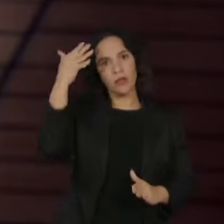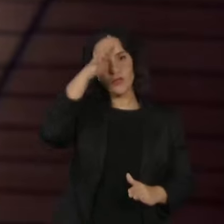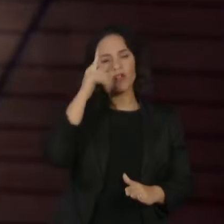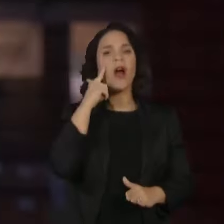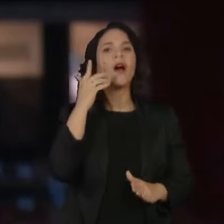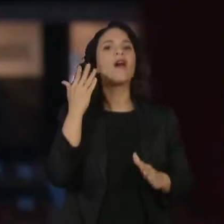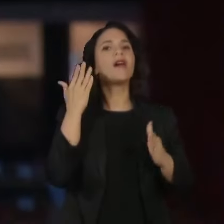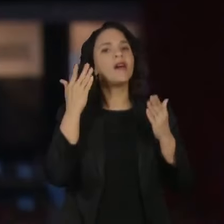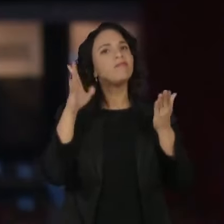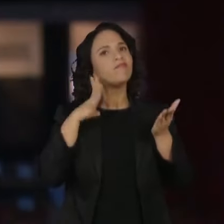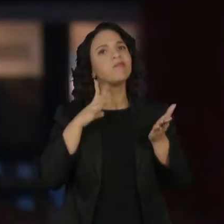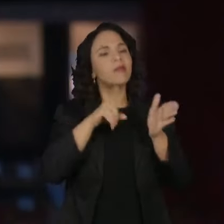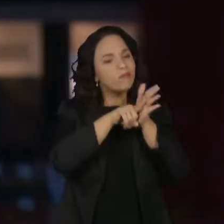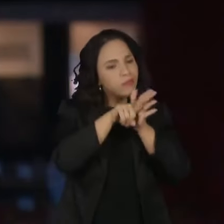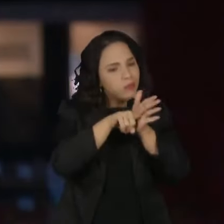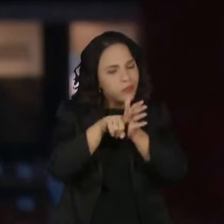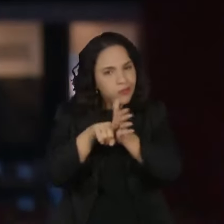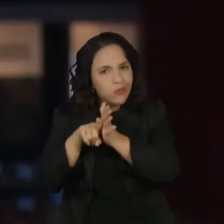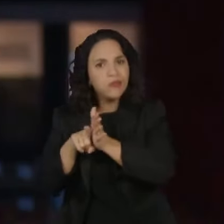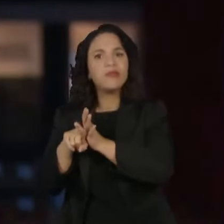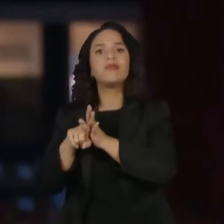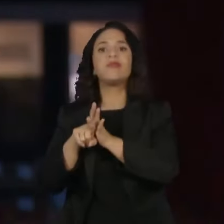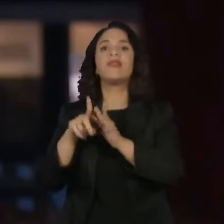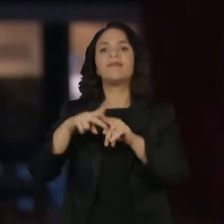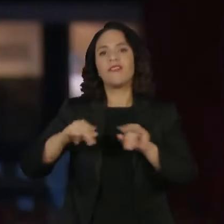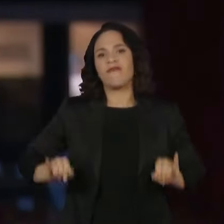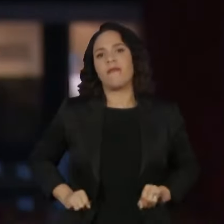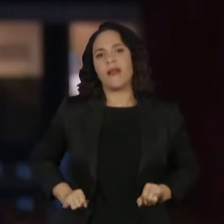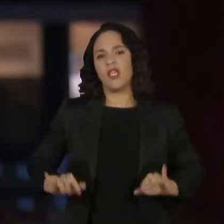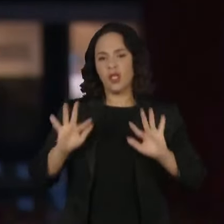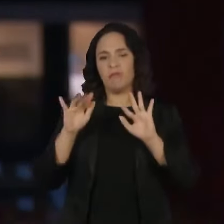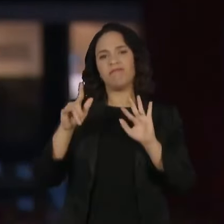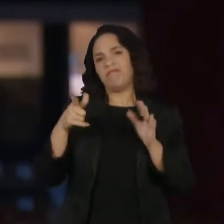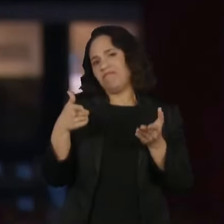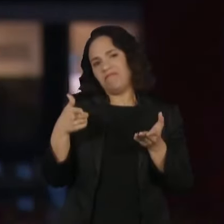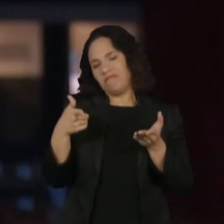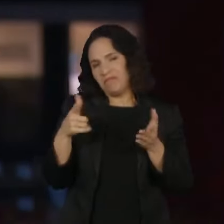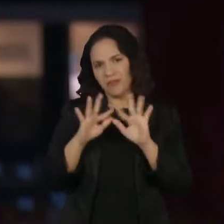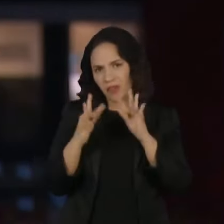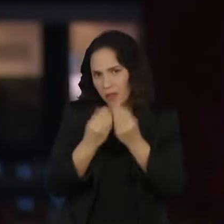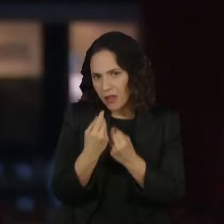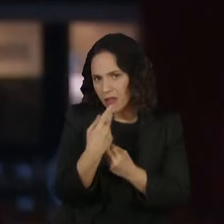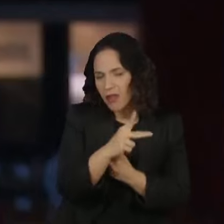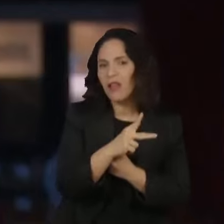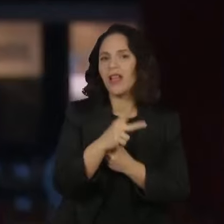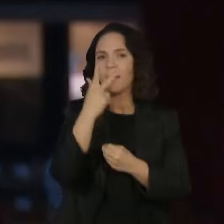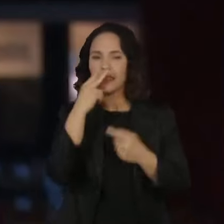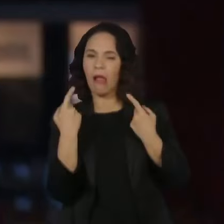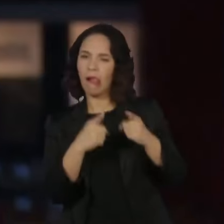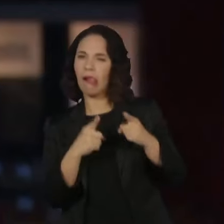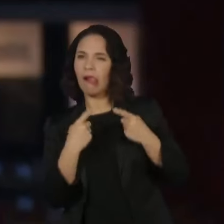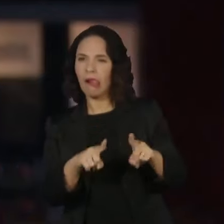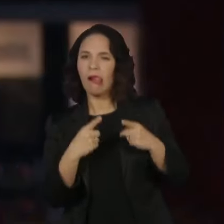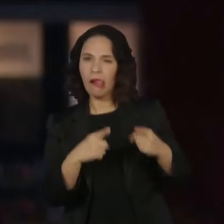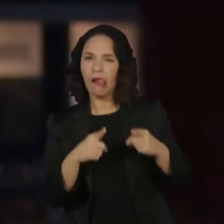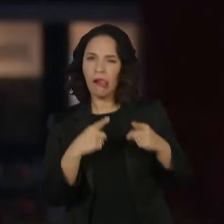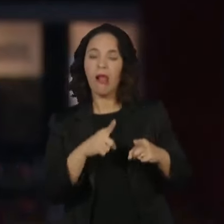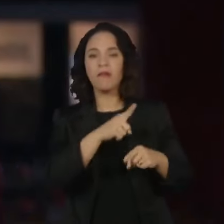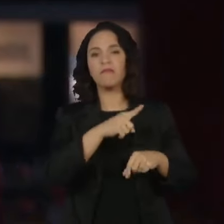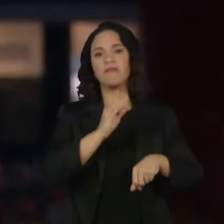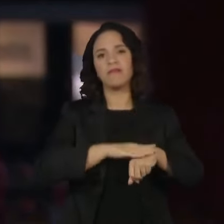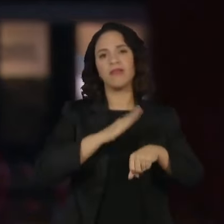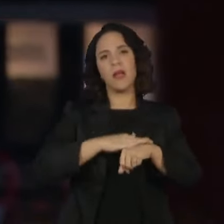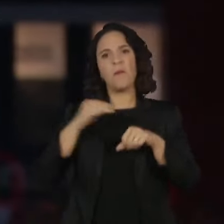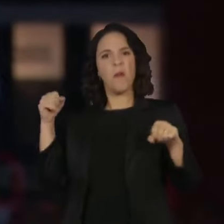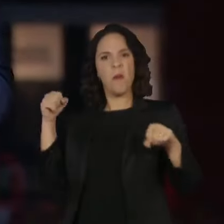investigada foi arquivada e levou muito sofrimento à sua família e ele instigou né instigou da Atena a praticar uma violência física